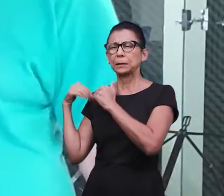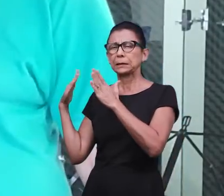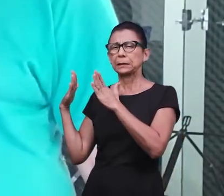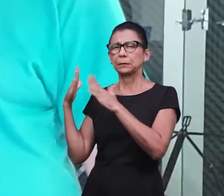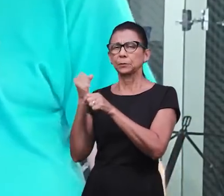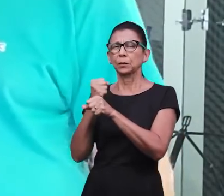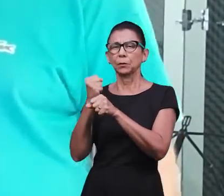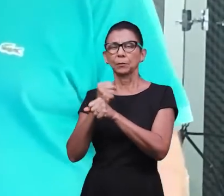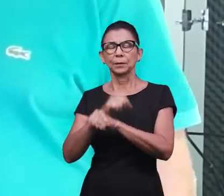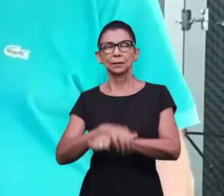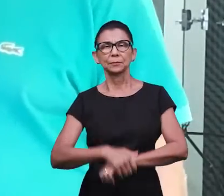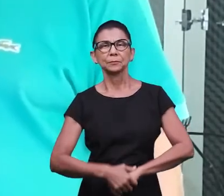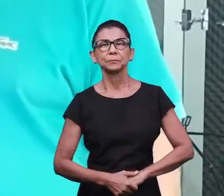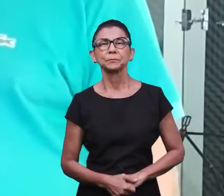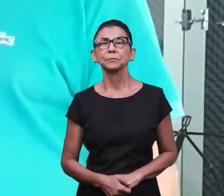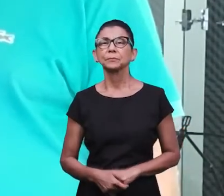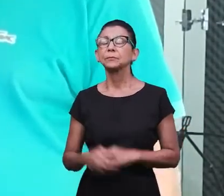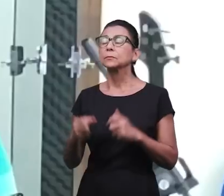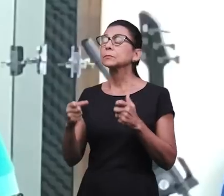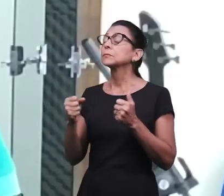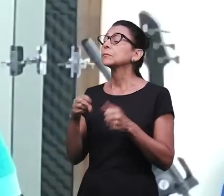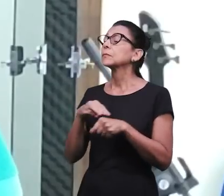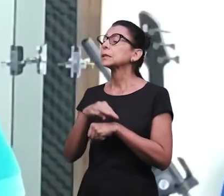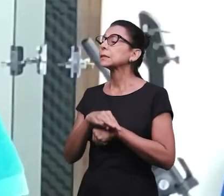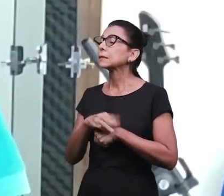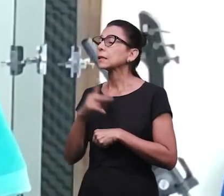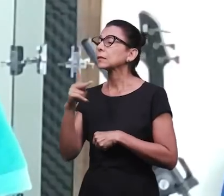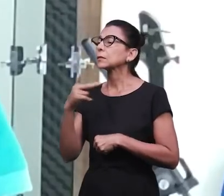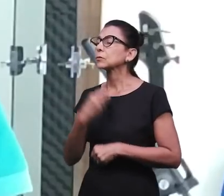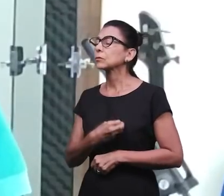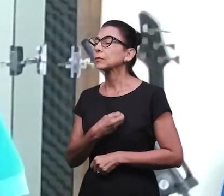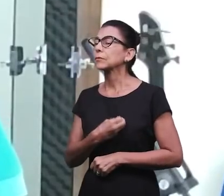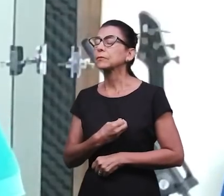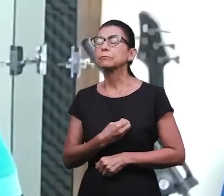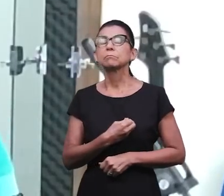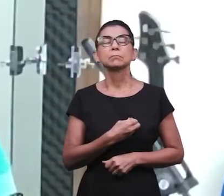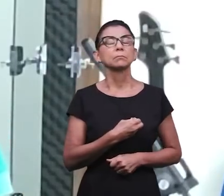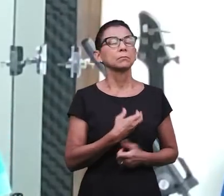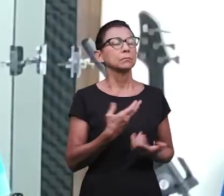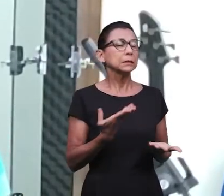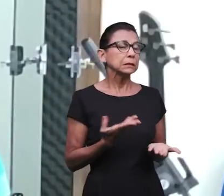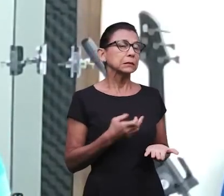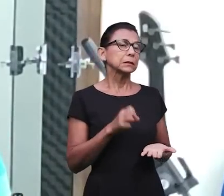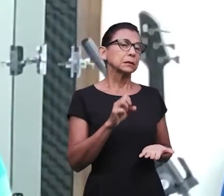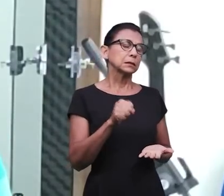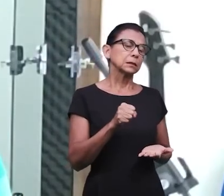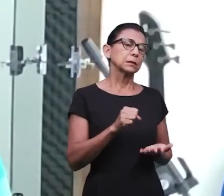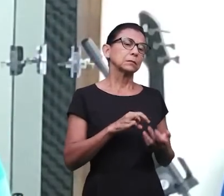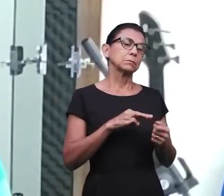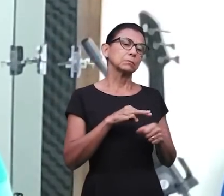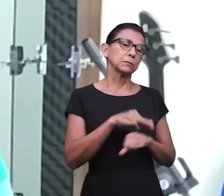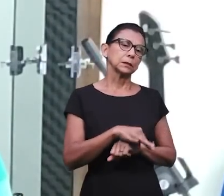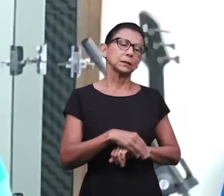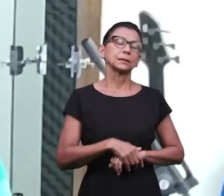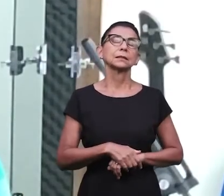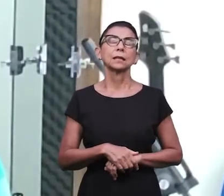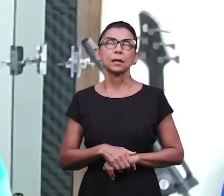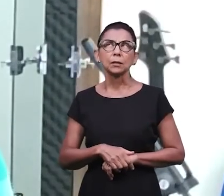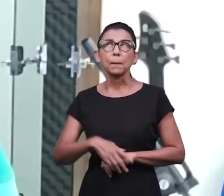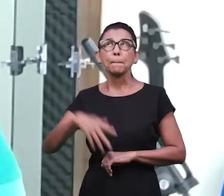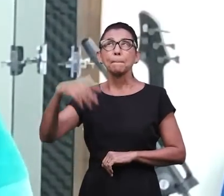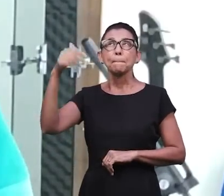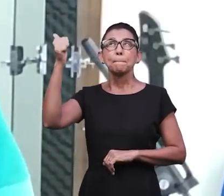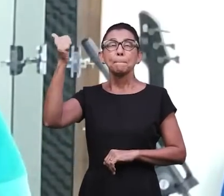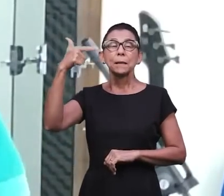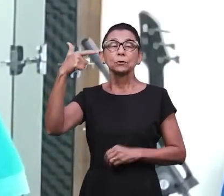desse momento do ministério na vida do Senhor. Ministério realmente é um ministério maior do que a vida,